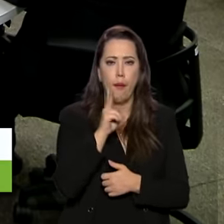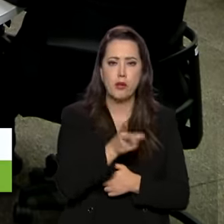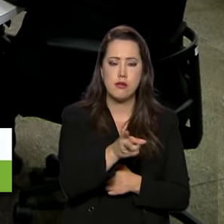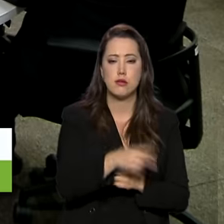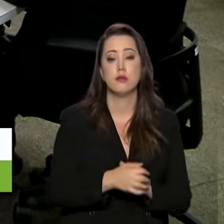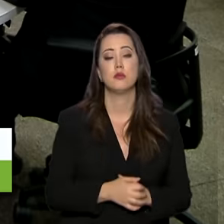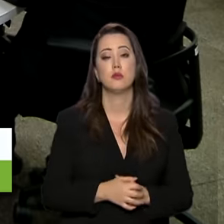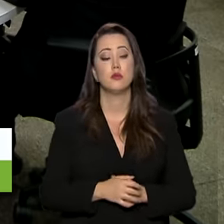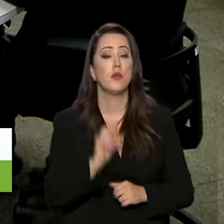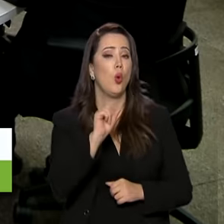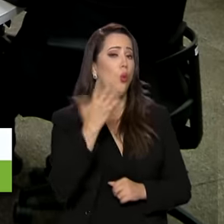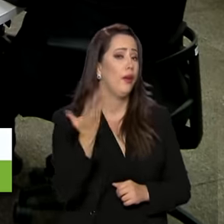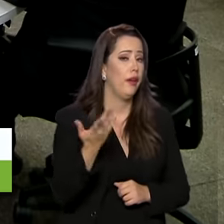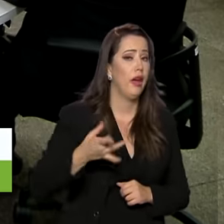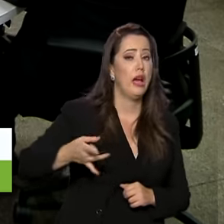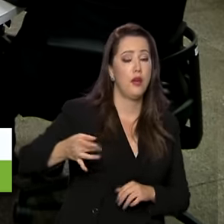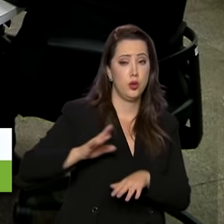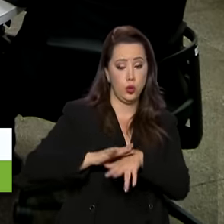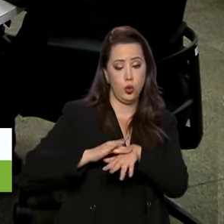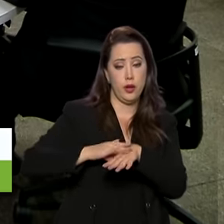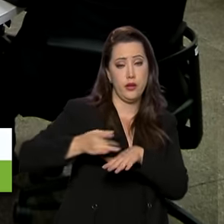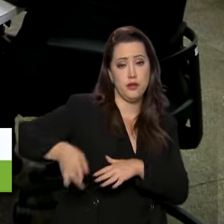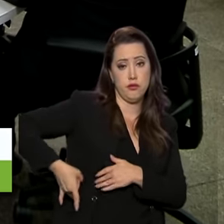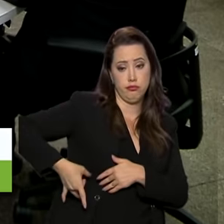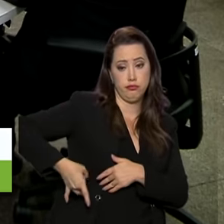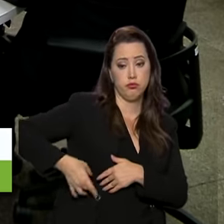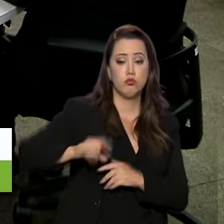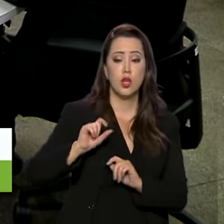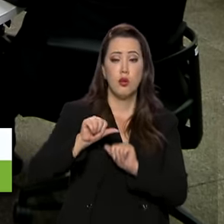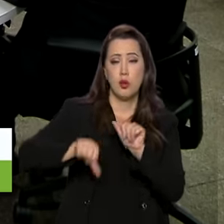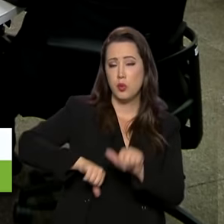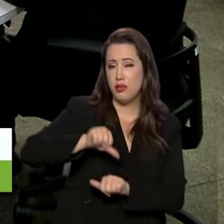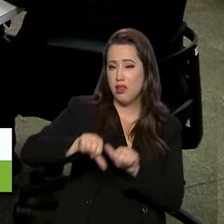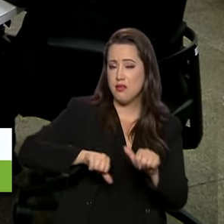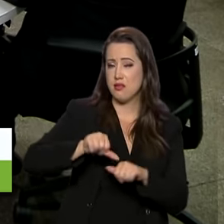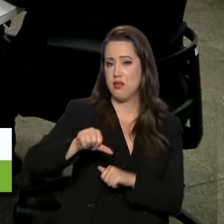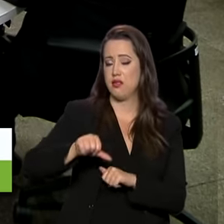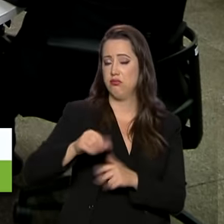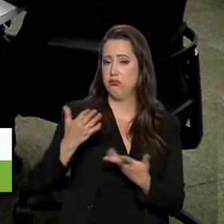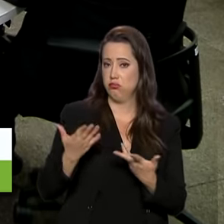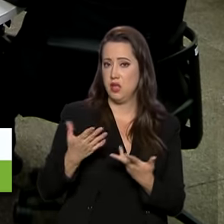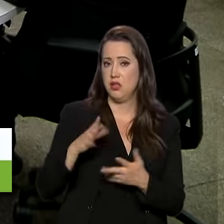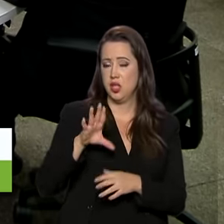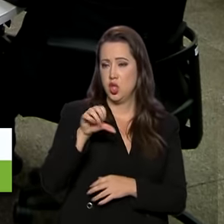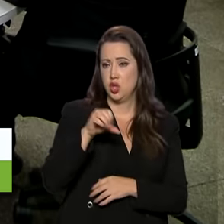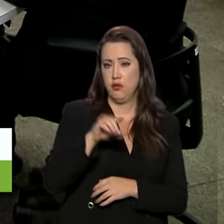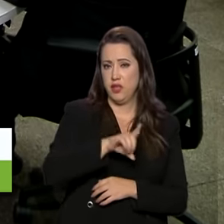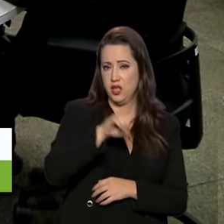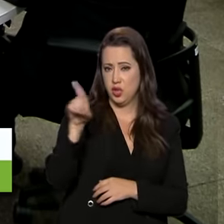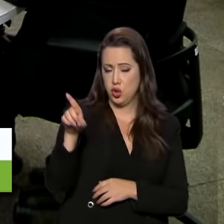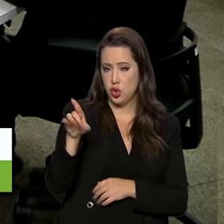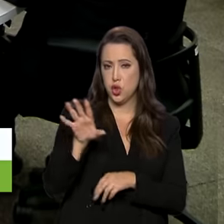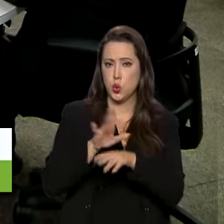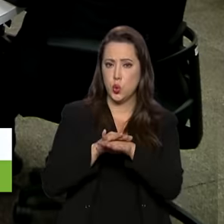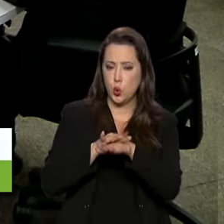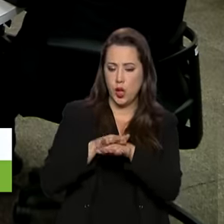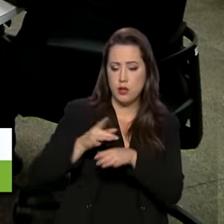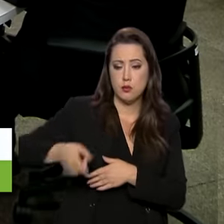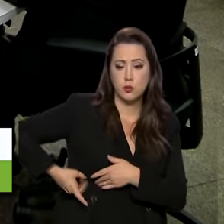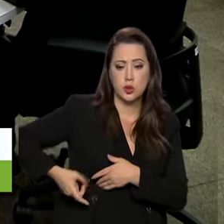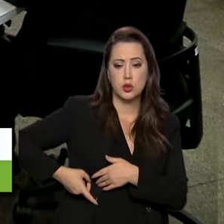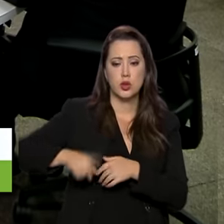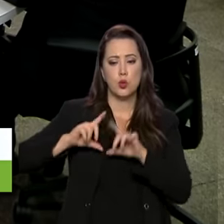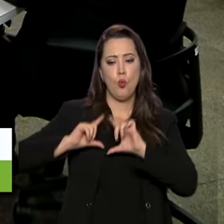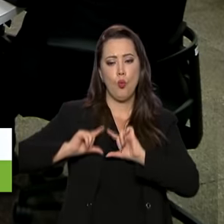pela presença de anormalidades nos rins por pelo menos há 30 dias o paciente apresenta diminuição